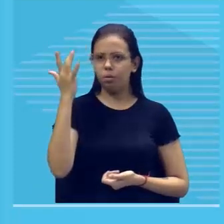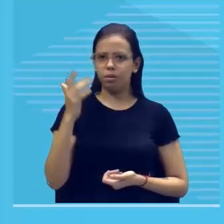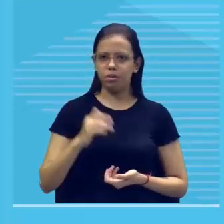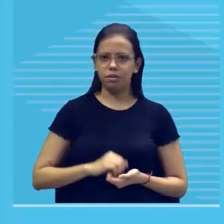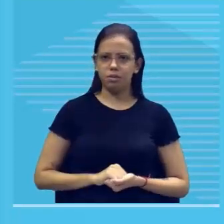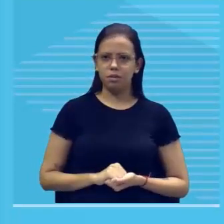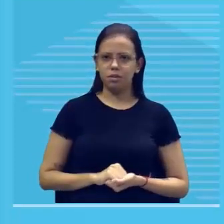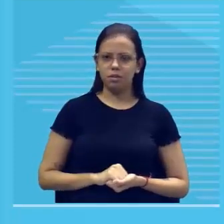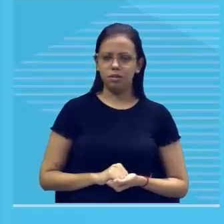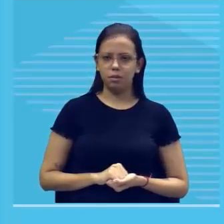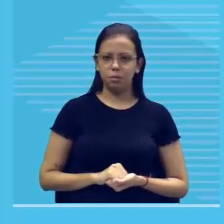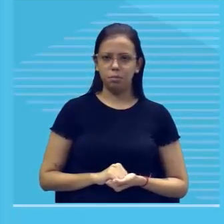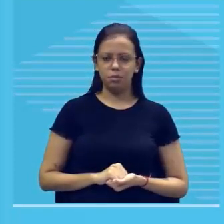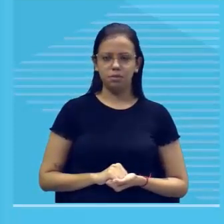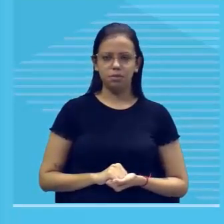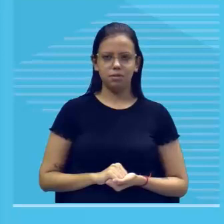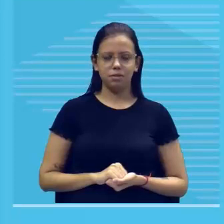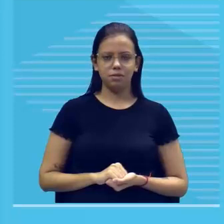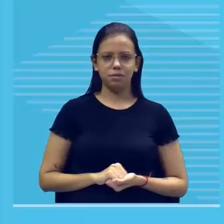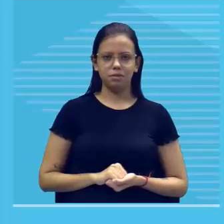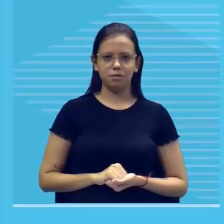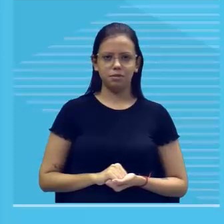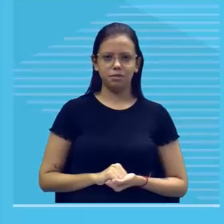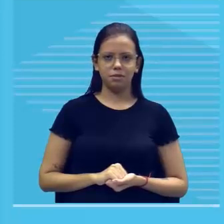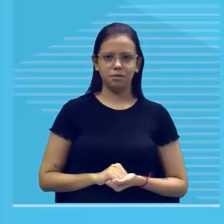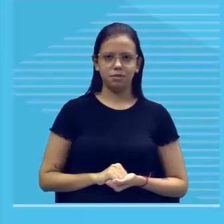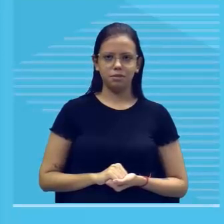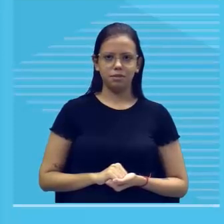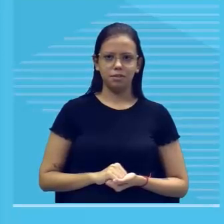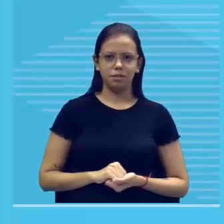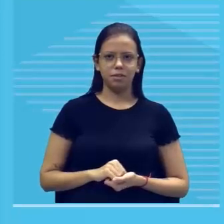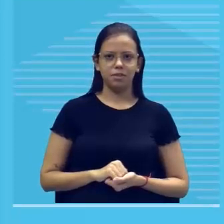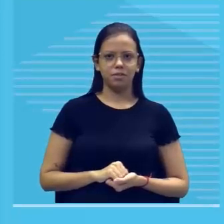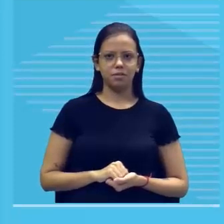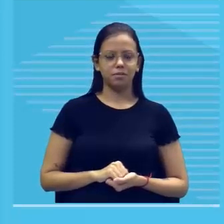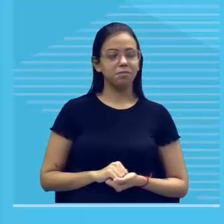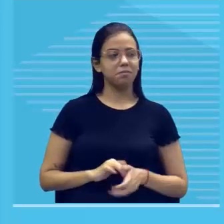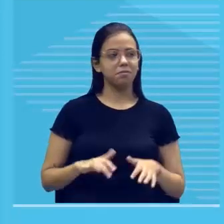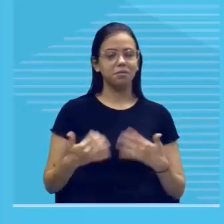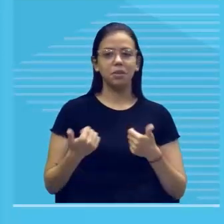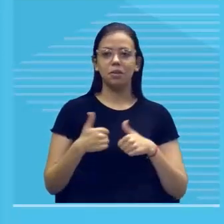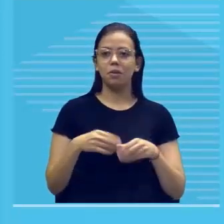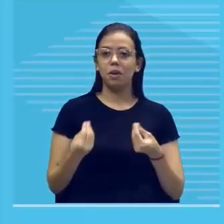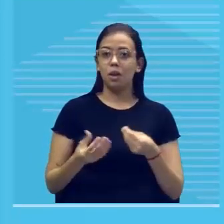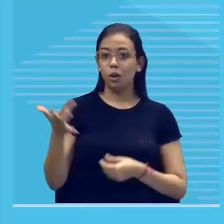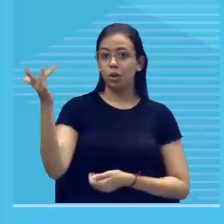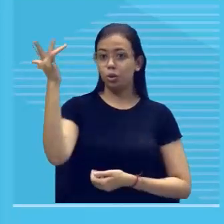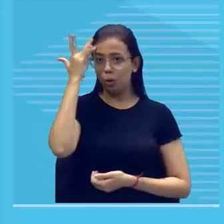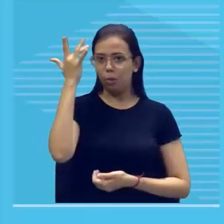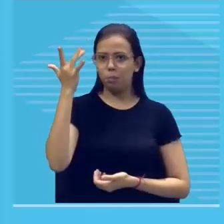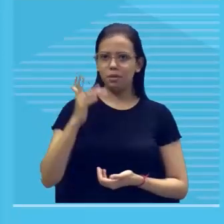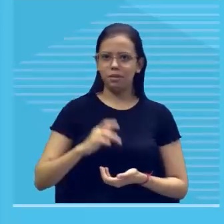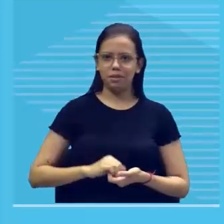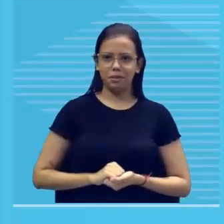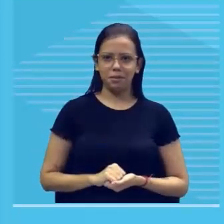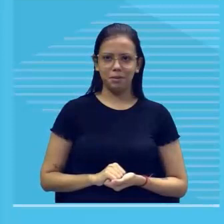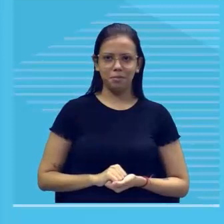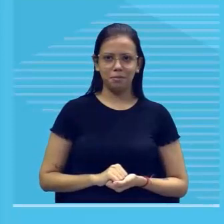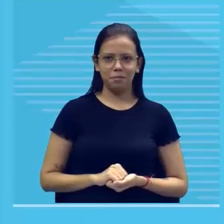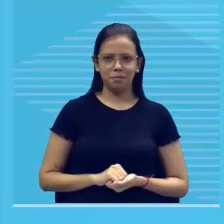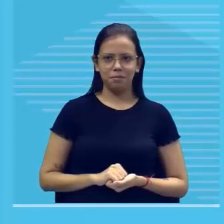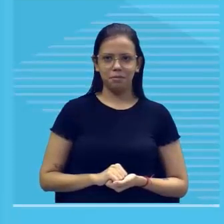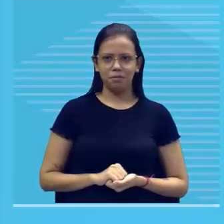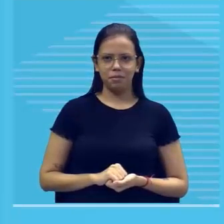um né então galerinha ficou assim ó olha aí